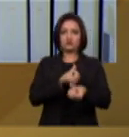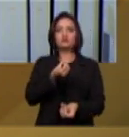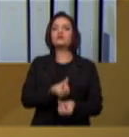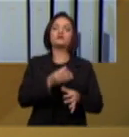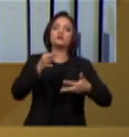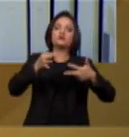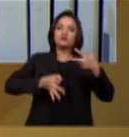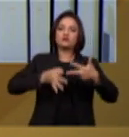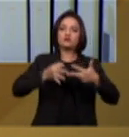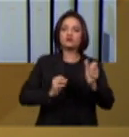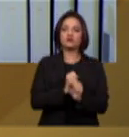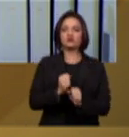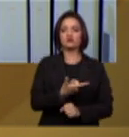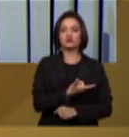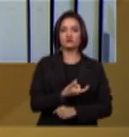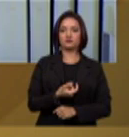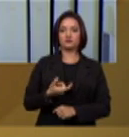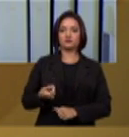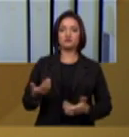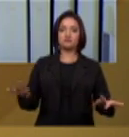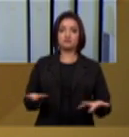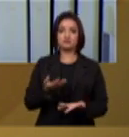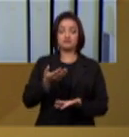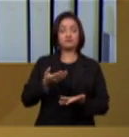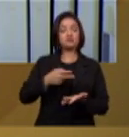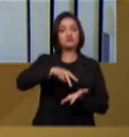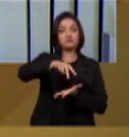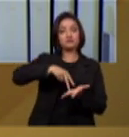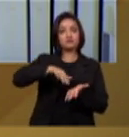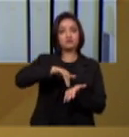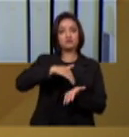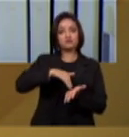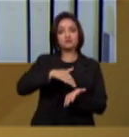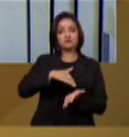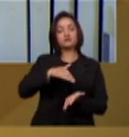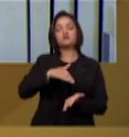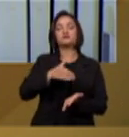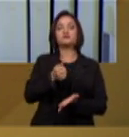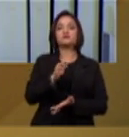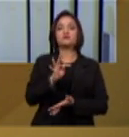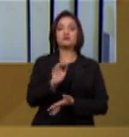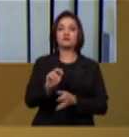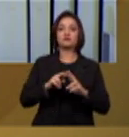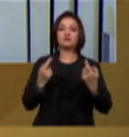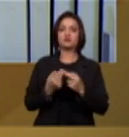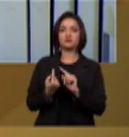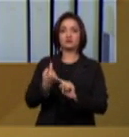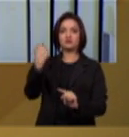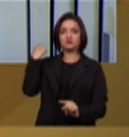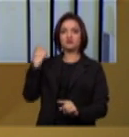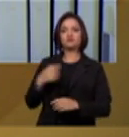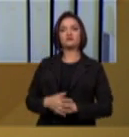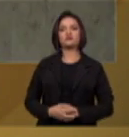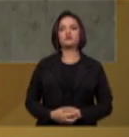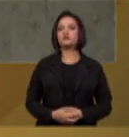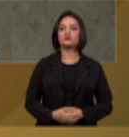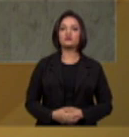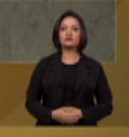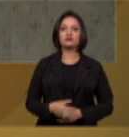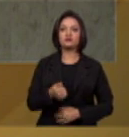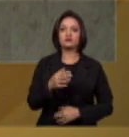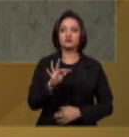2020. E passo a palavra à senhora secretária das sessões substituta para a leitura da ata da sessão anterior. Ata